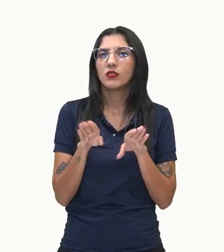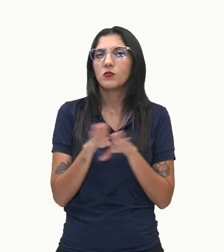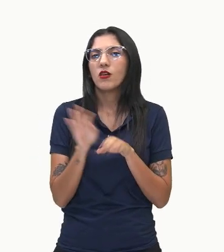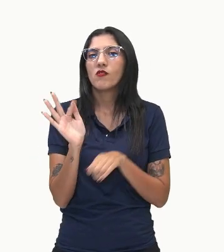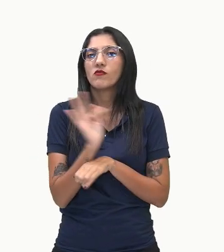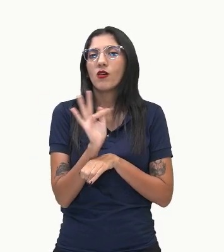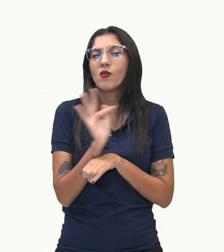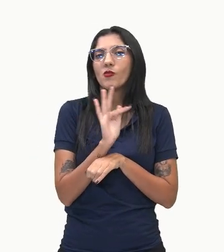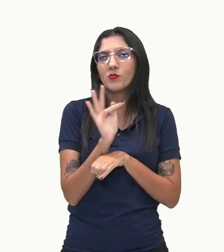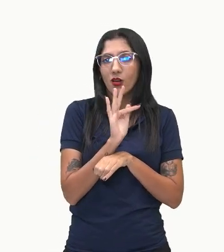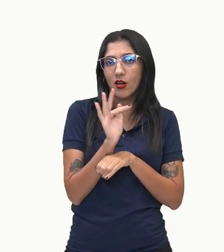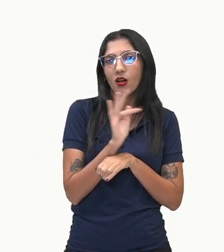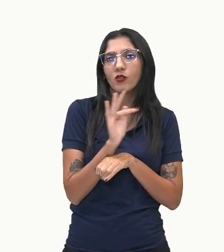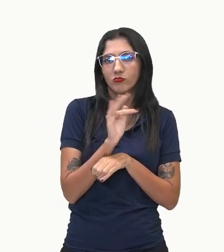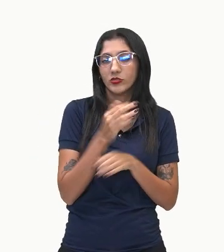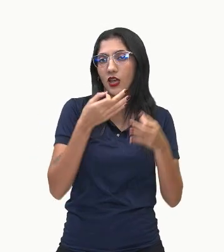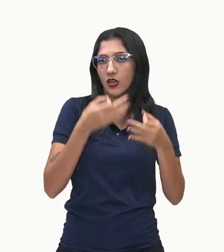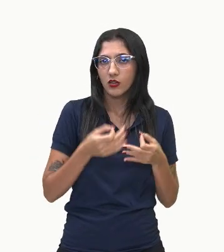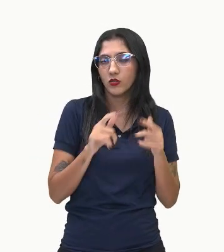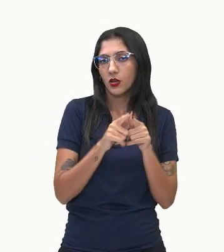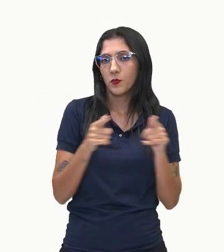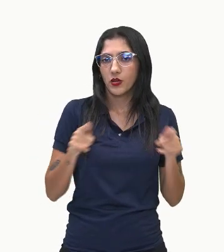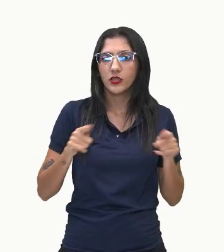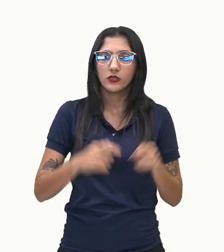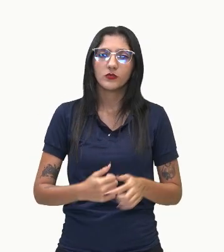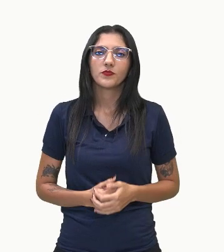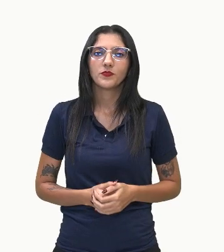é uma norma culta da língua. Quando eu